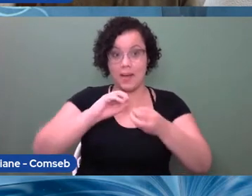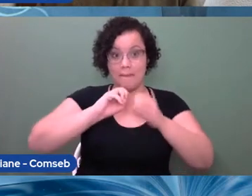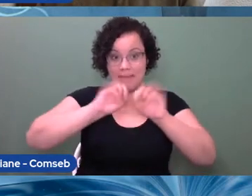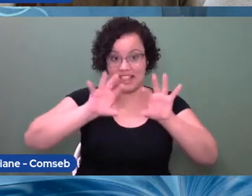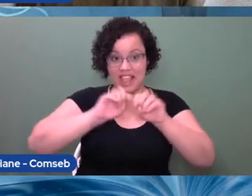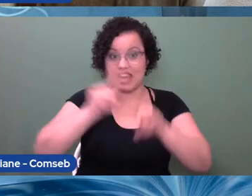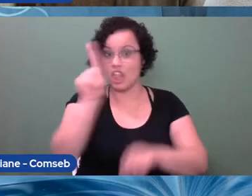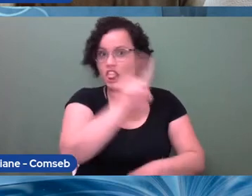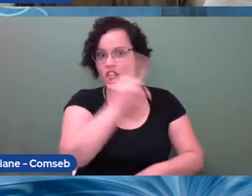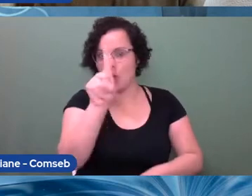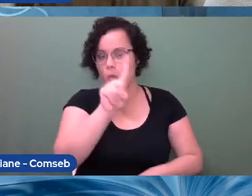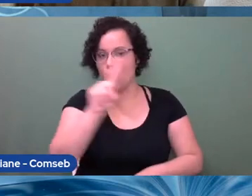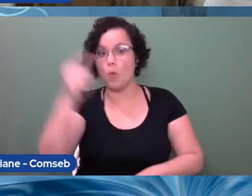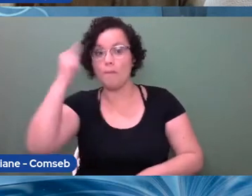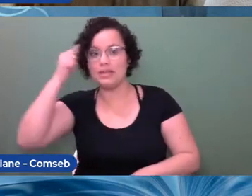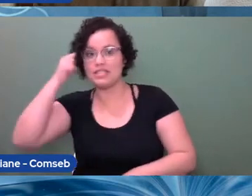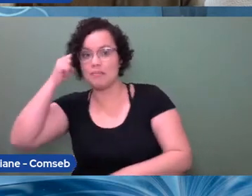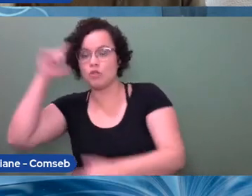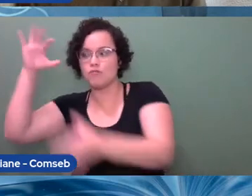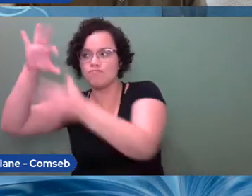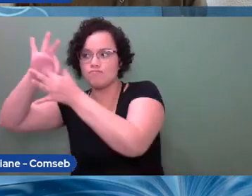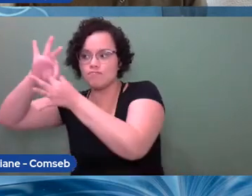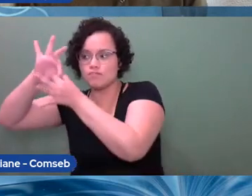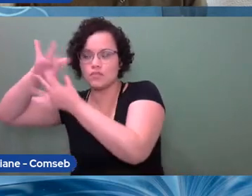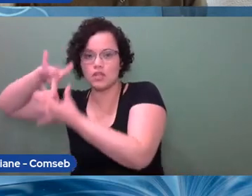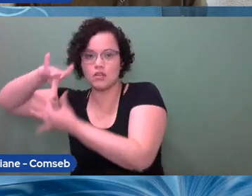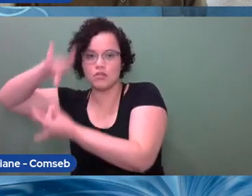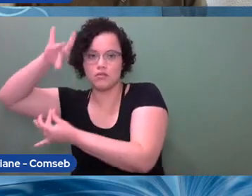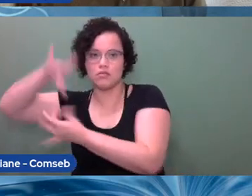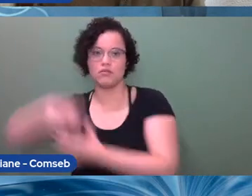espírito. Muito bem.